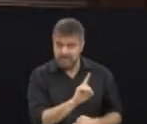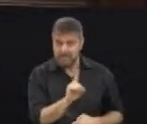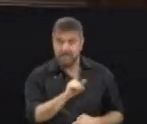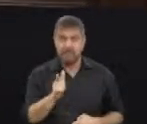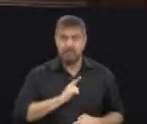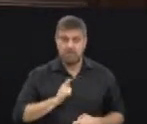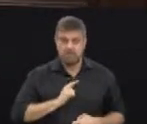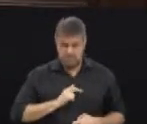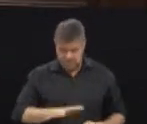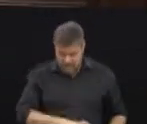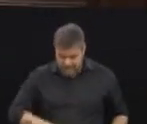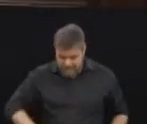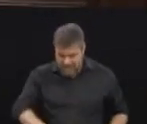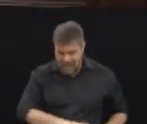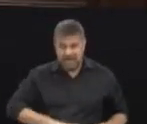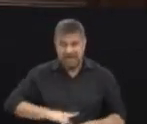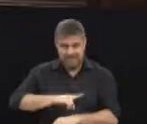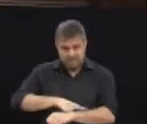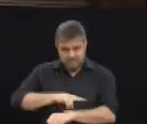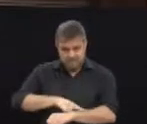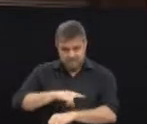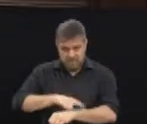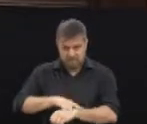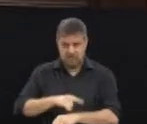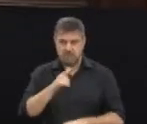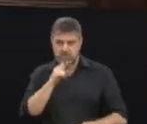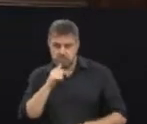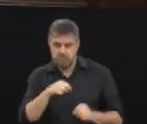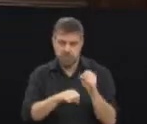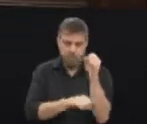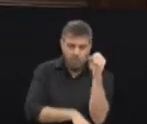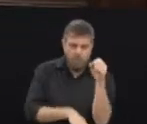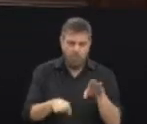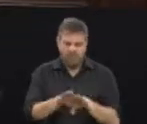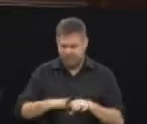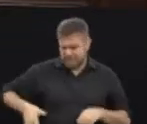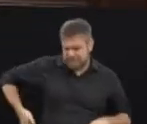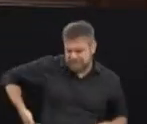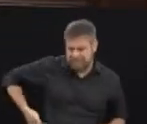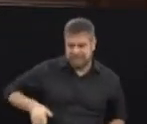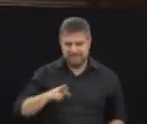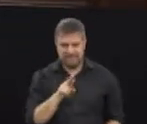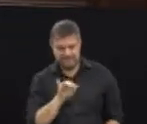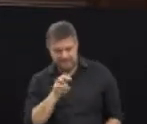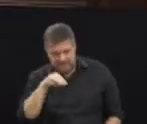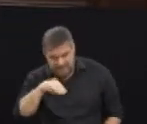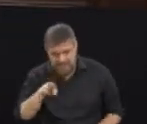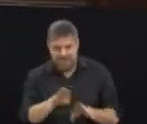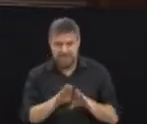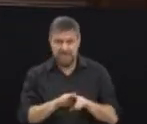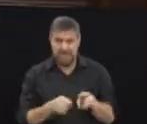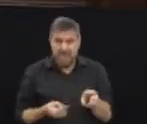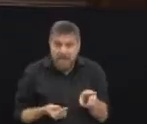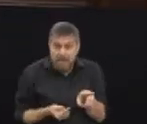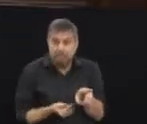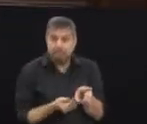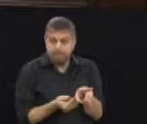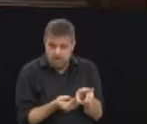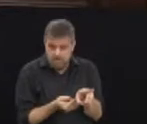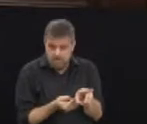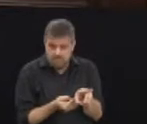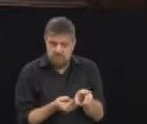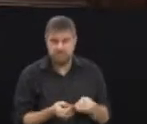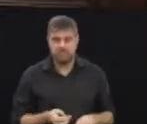as doenças do aparelho gênito-urinário, que envolve rim, bexiga, no caso do homem, próstata, aparelho